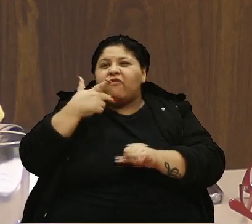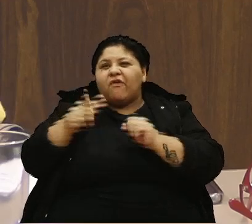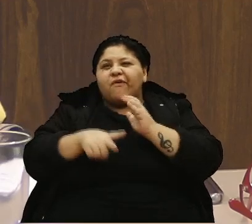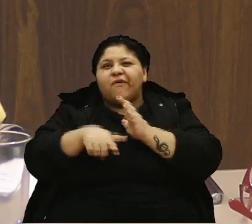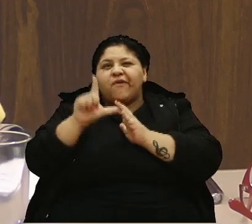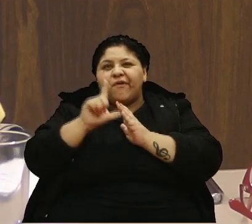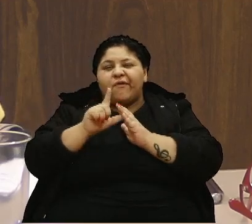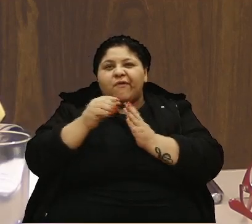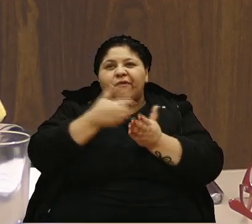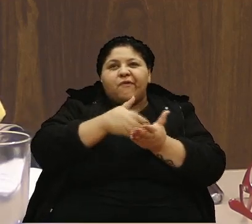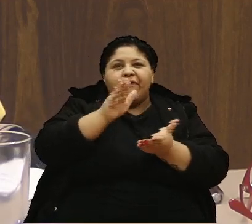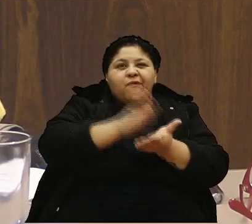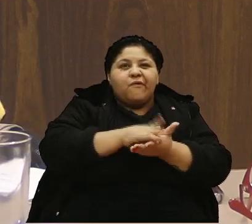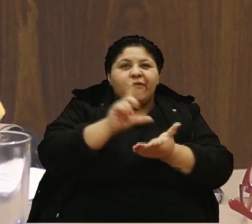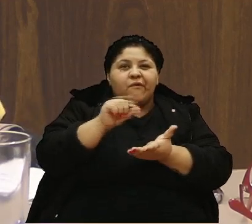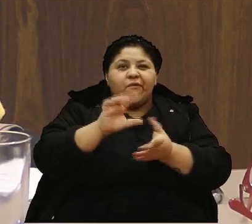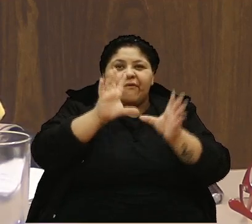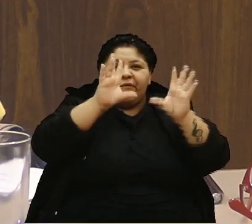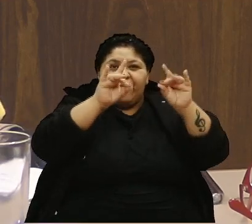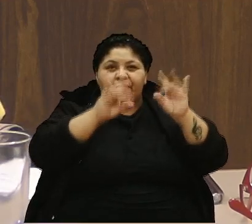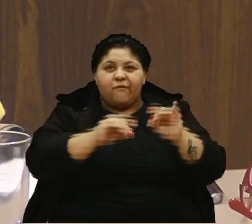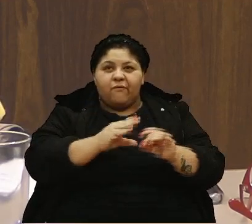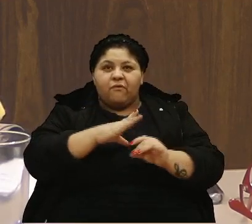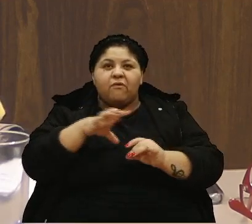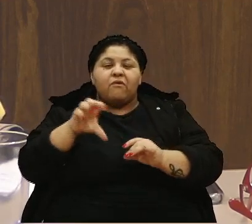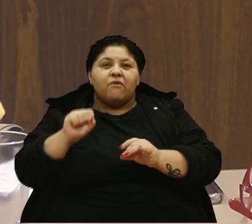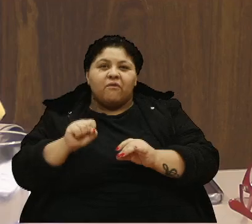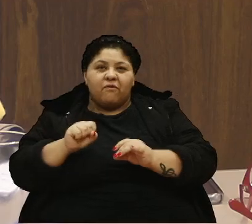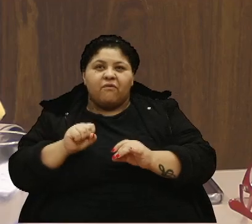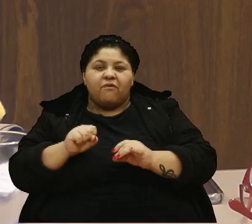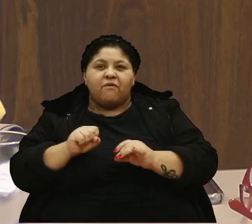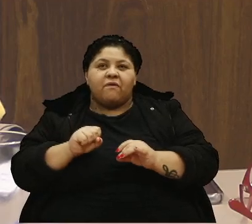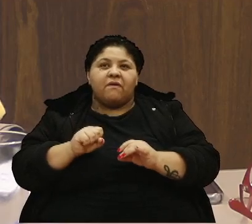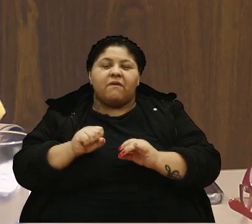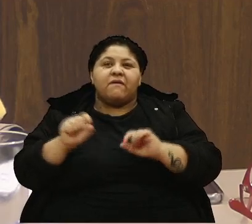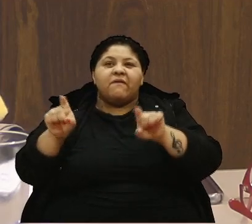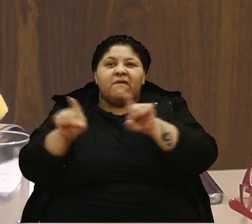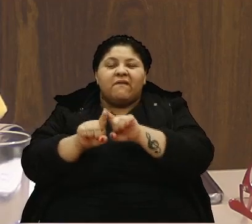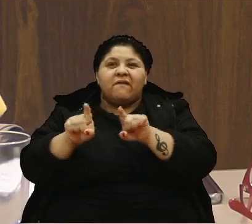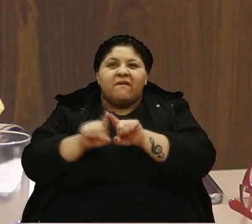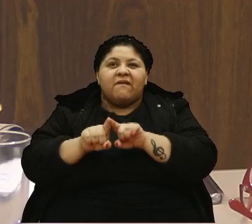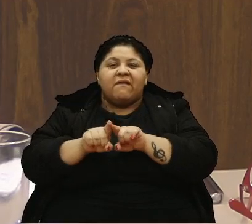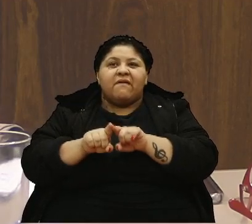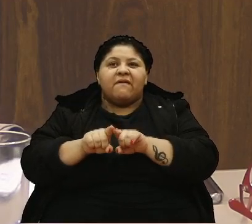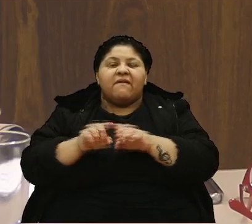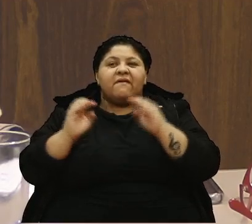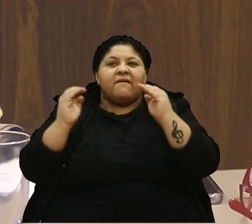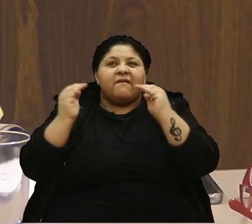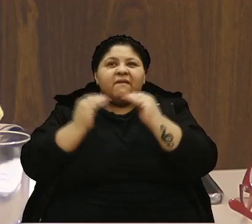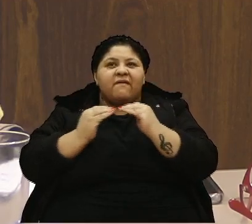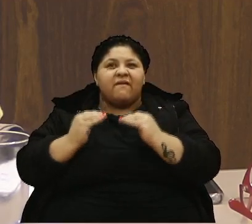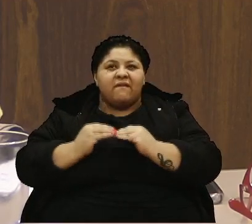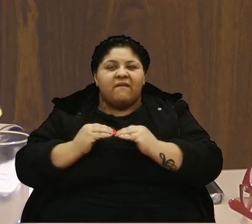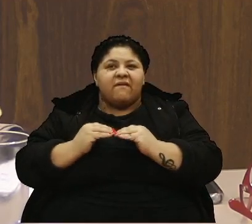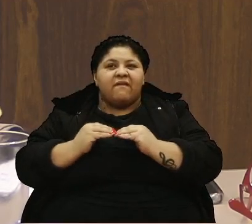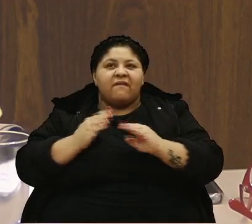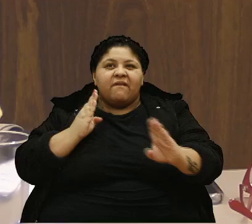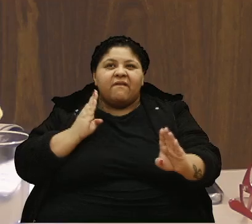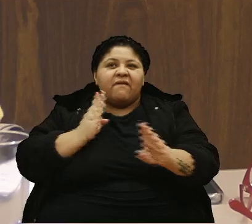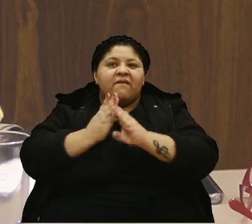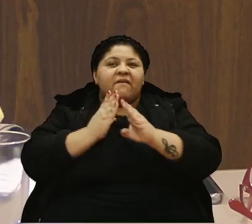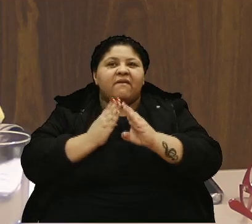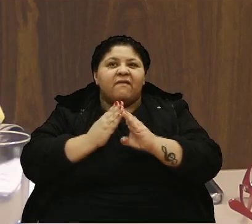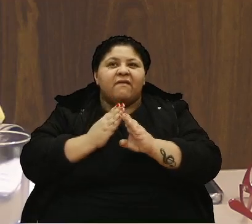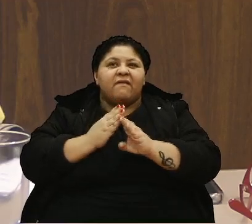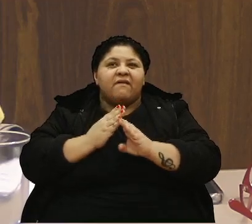da exoneração de 10 especialistas do SES, e vem também ao encontro da importância de diagnósticos de muitas